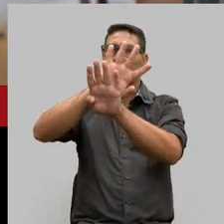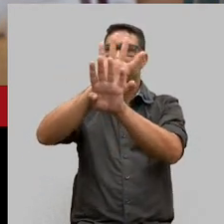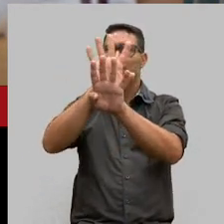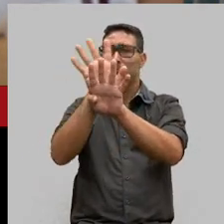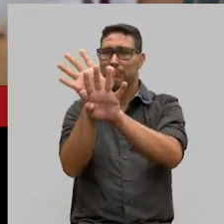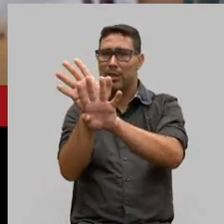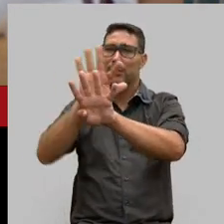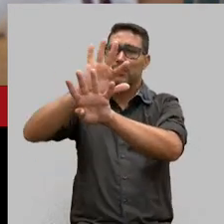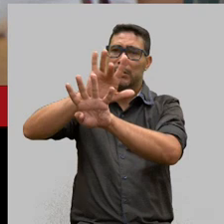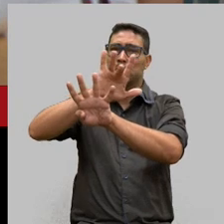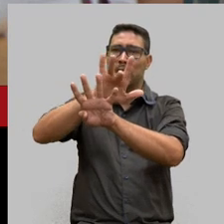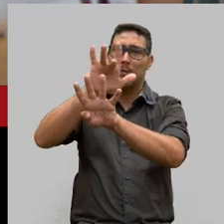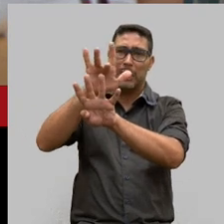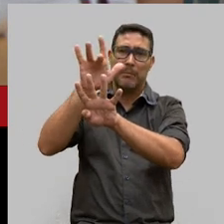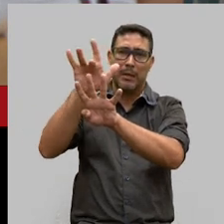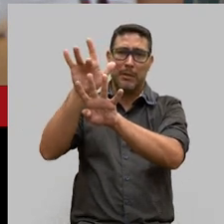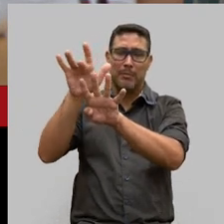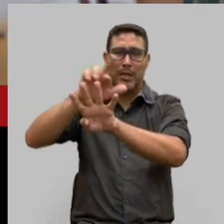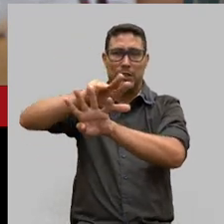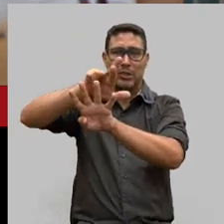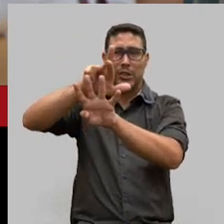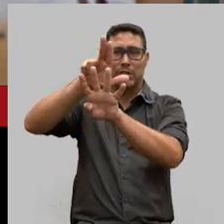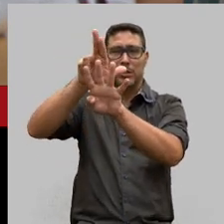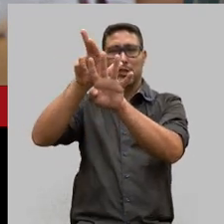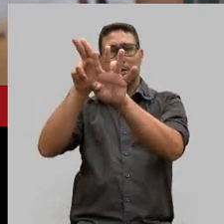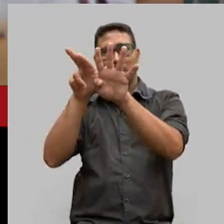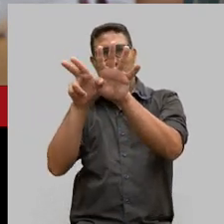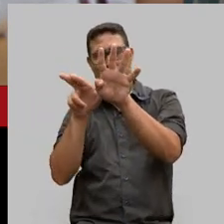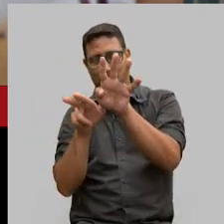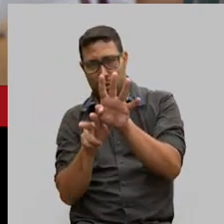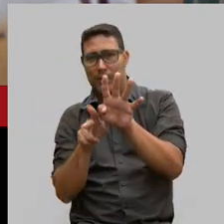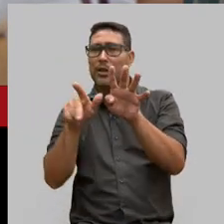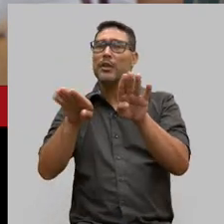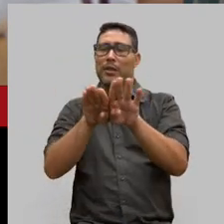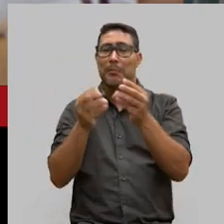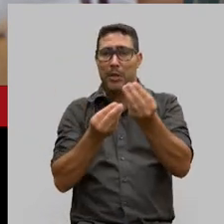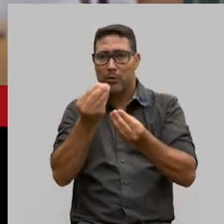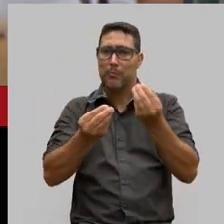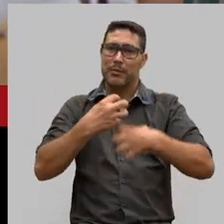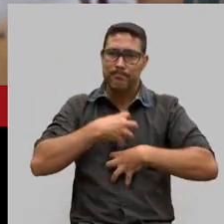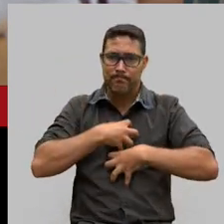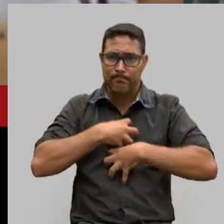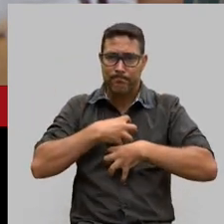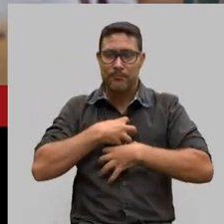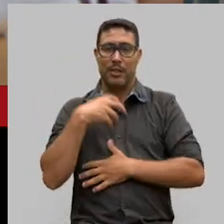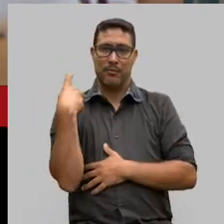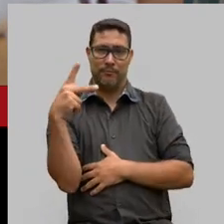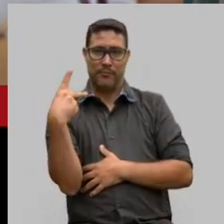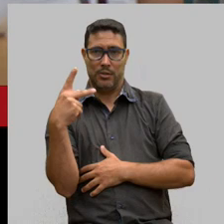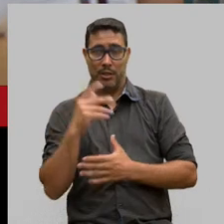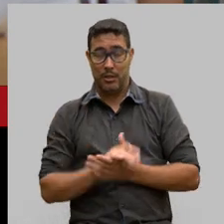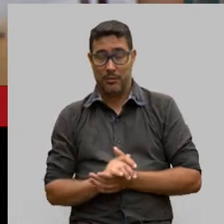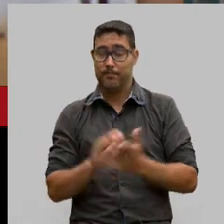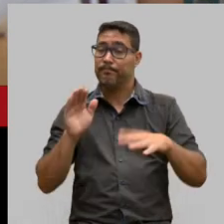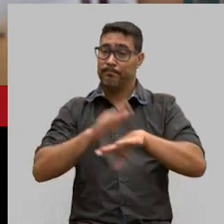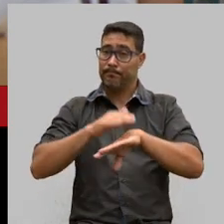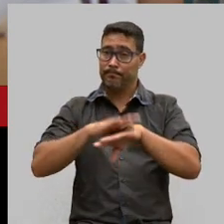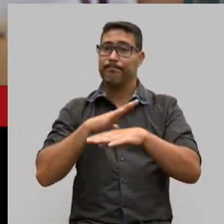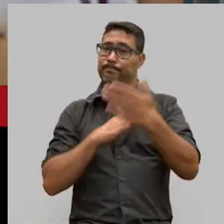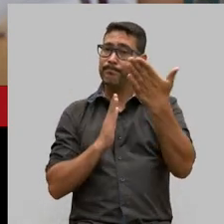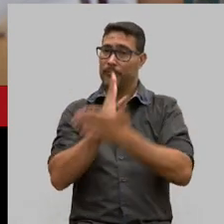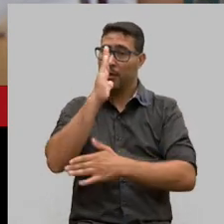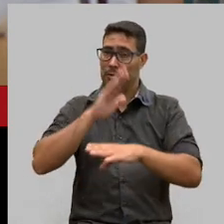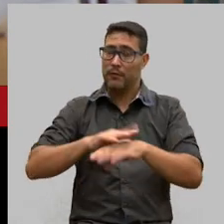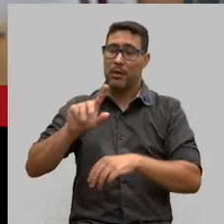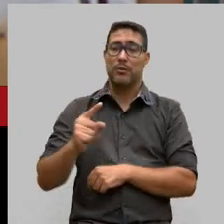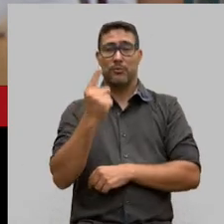heterogeneidade na manifestação em intensidade desses sinais a proposição foi aprovada no primeiro turno